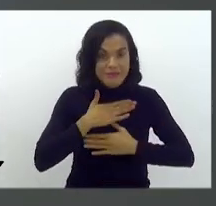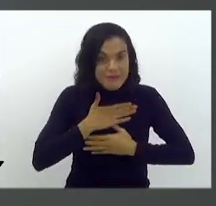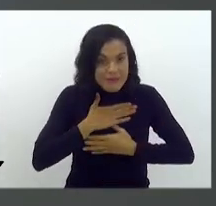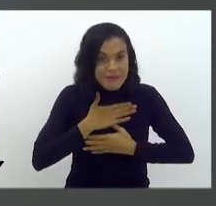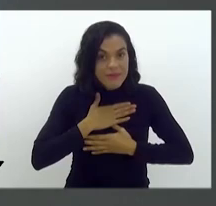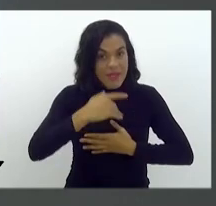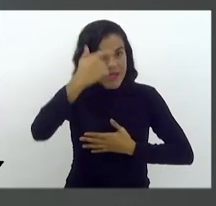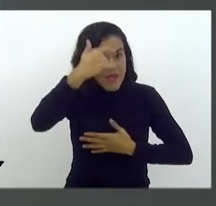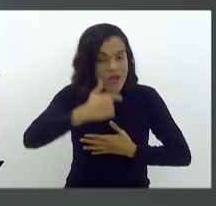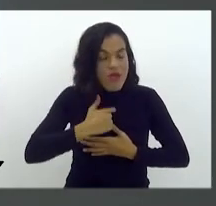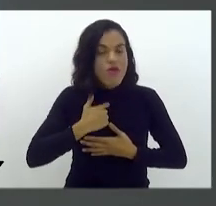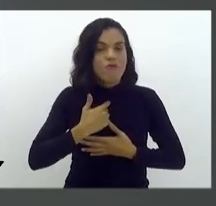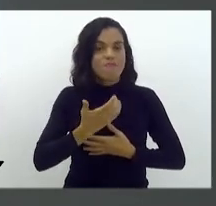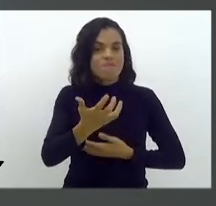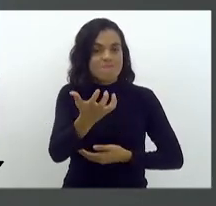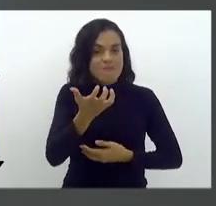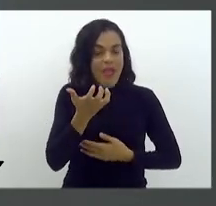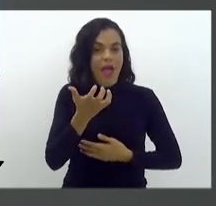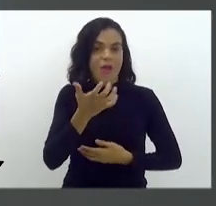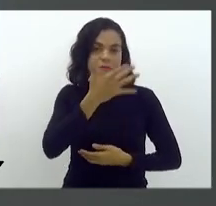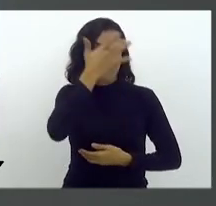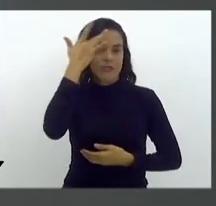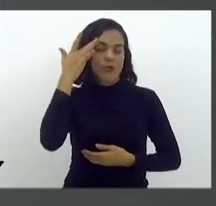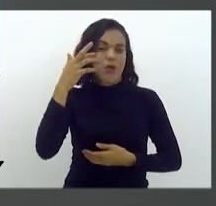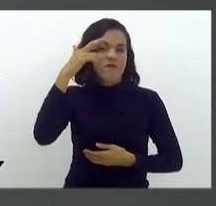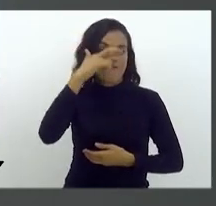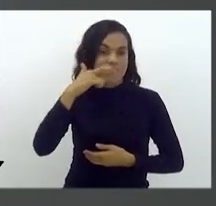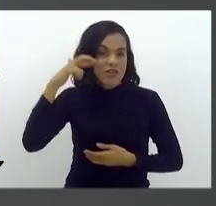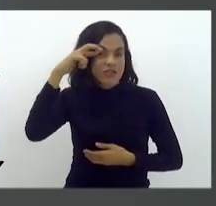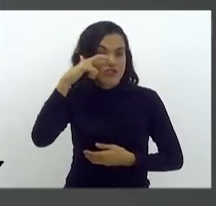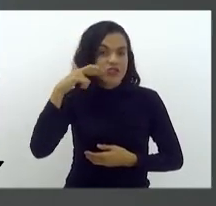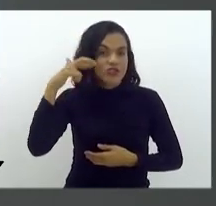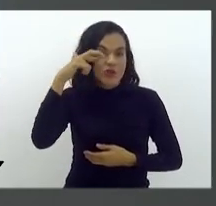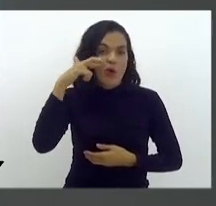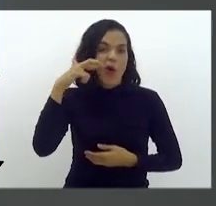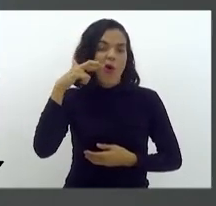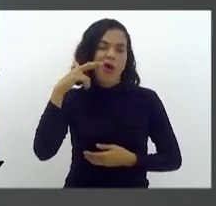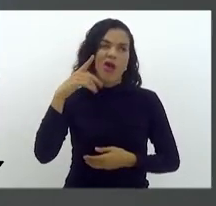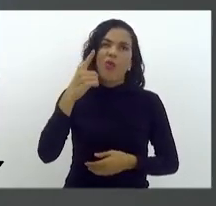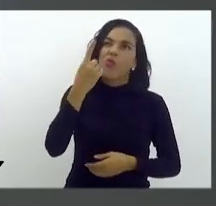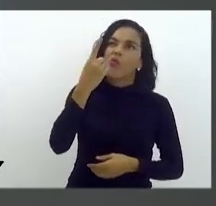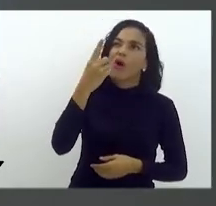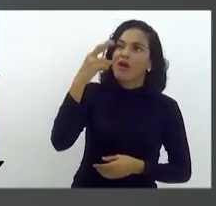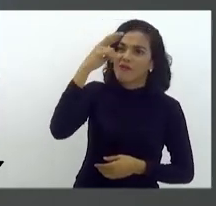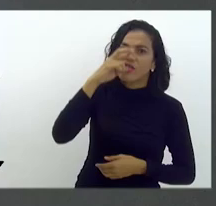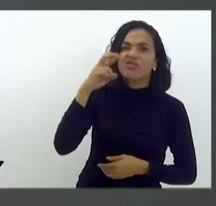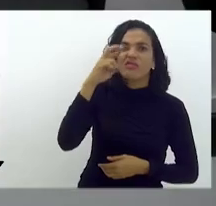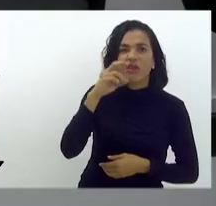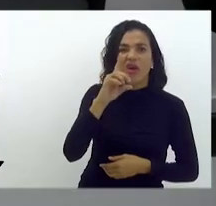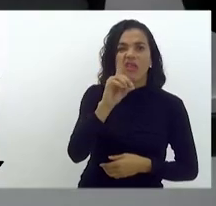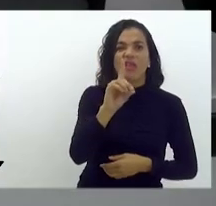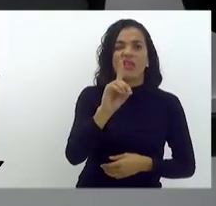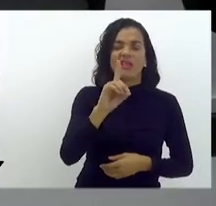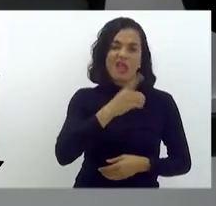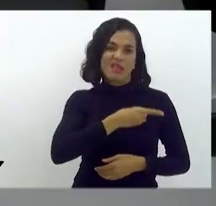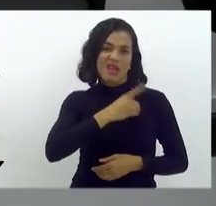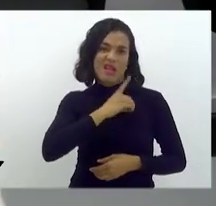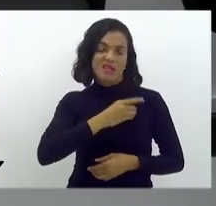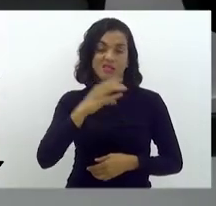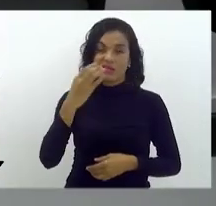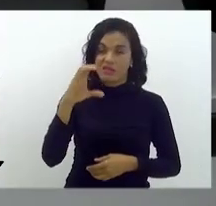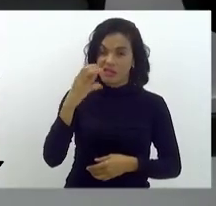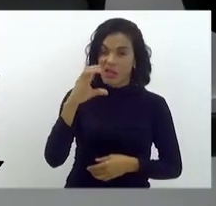queria muito ouvir alguém que tivesse investigado me recordo de uma investigação até na BH de Niterói quando estava lá